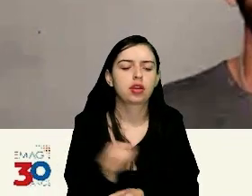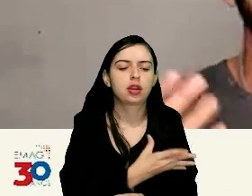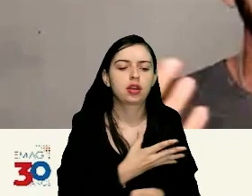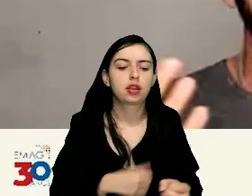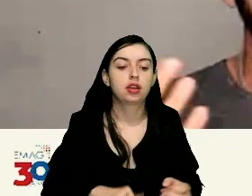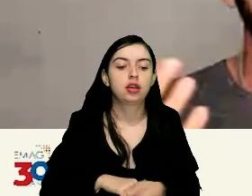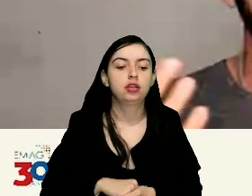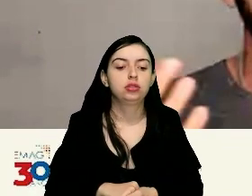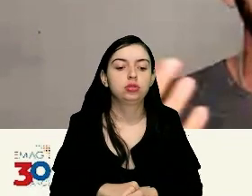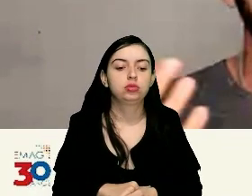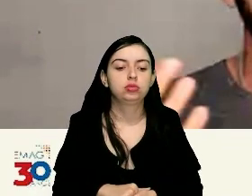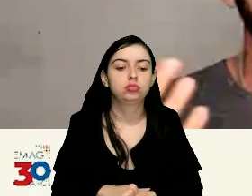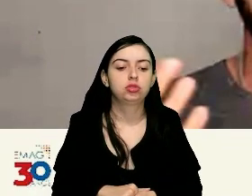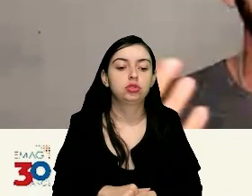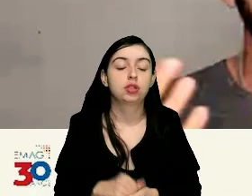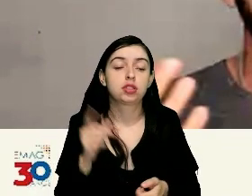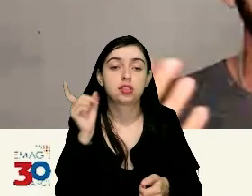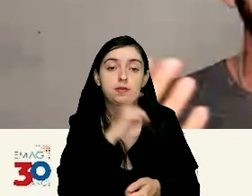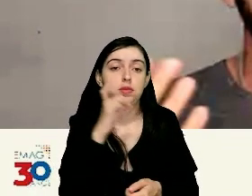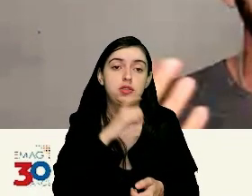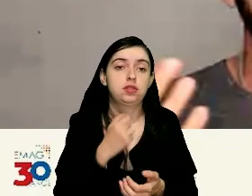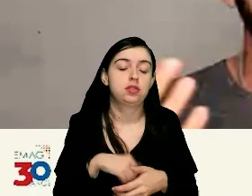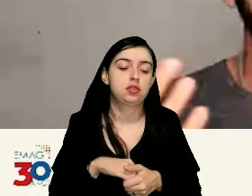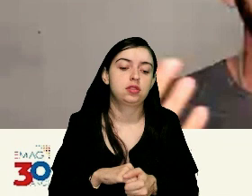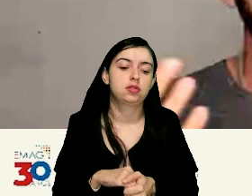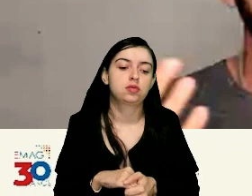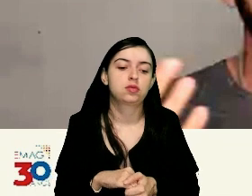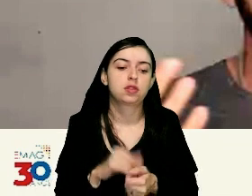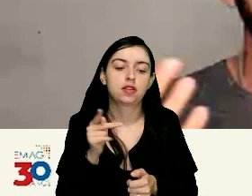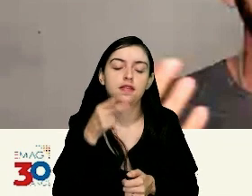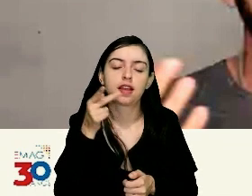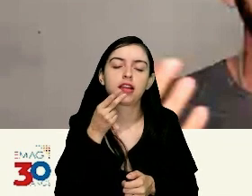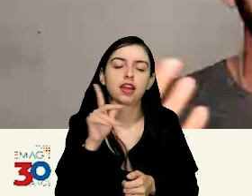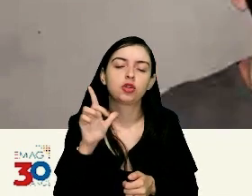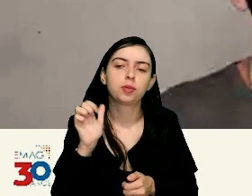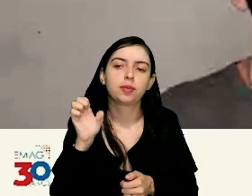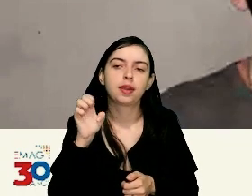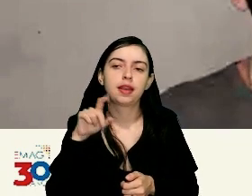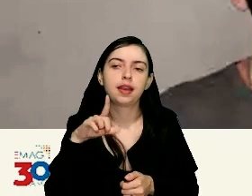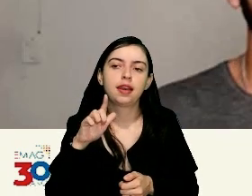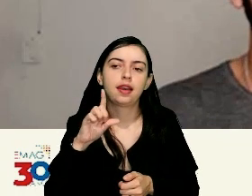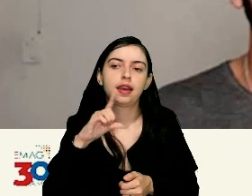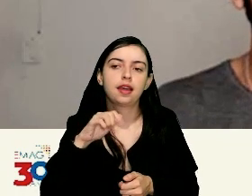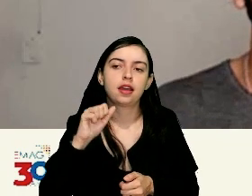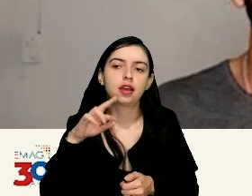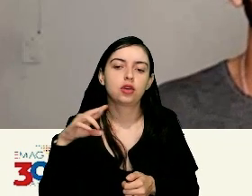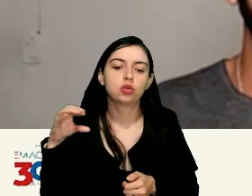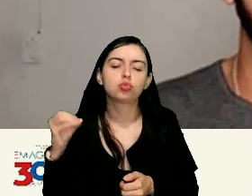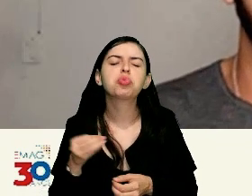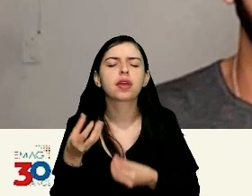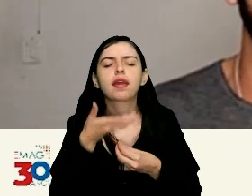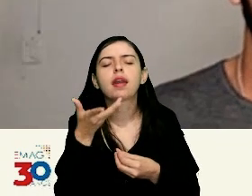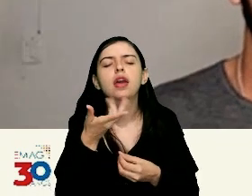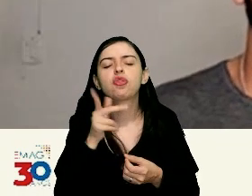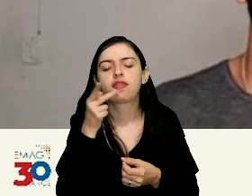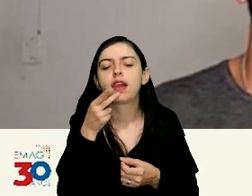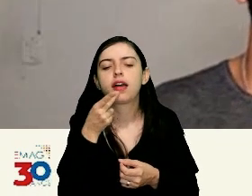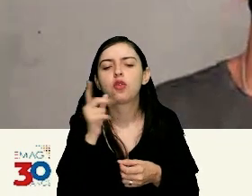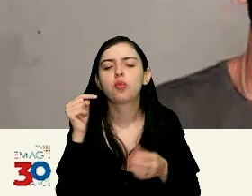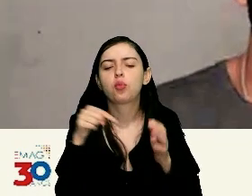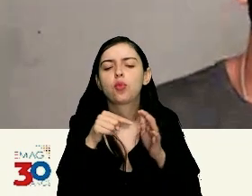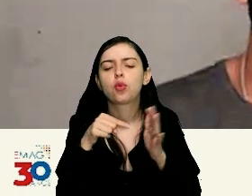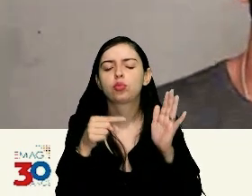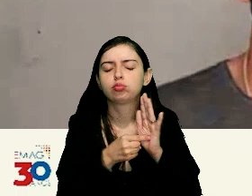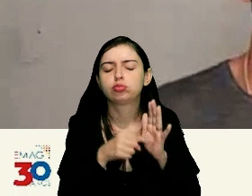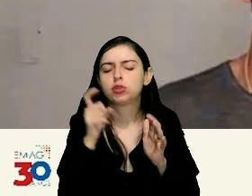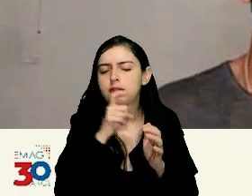alguns mitos, como o Leandro bem trouxe. E aí eu quero decorrer um pouco desses mitos que acabam impactando nas